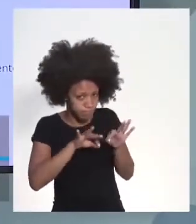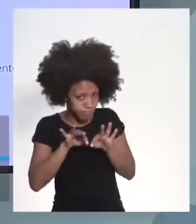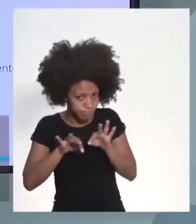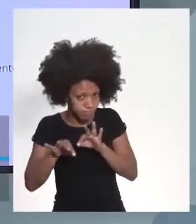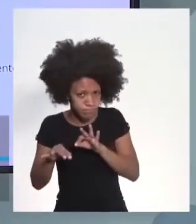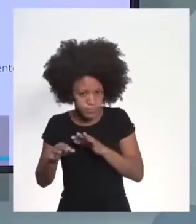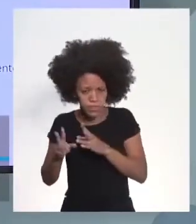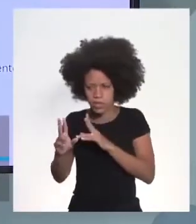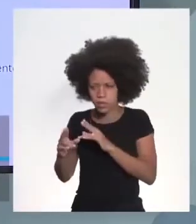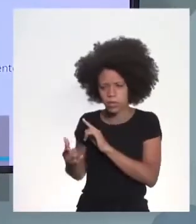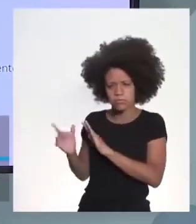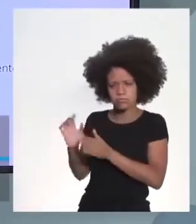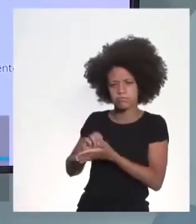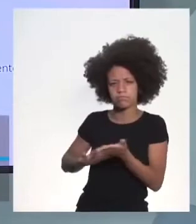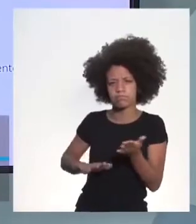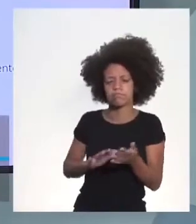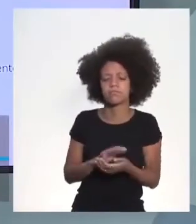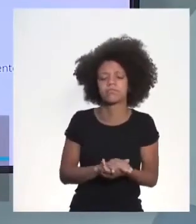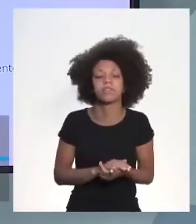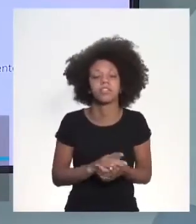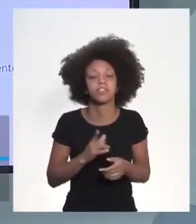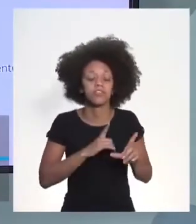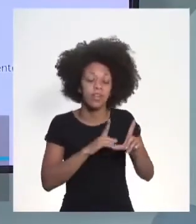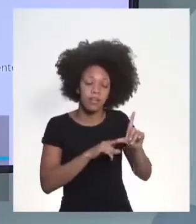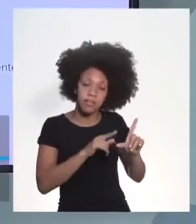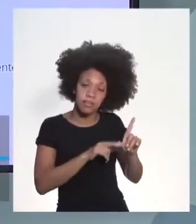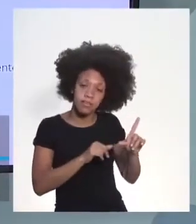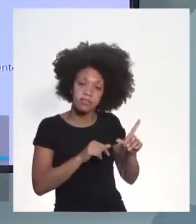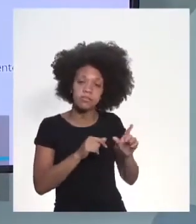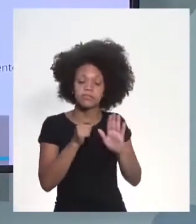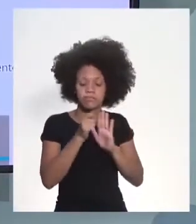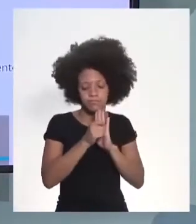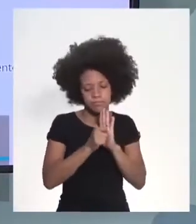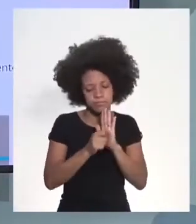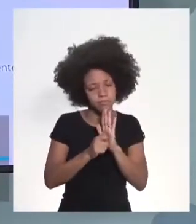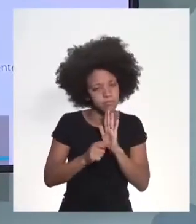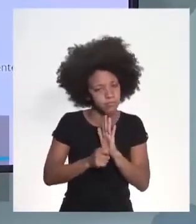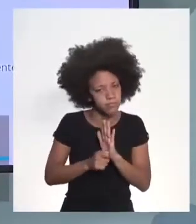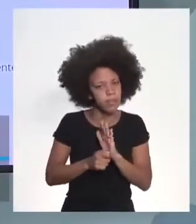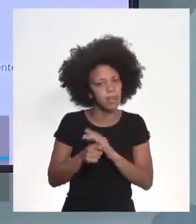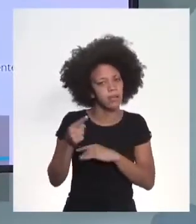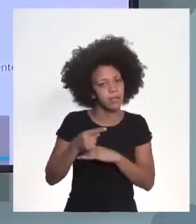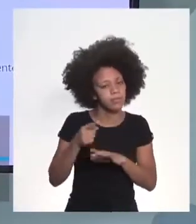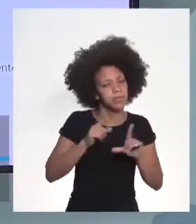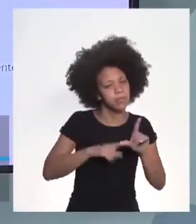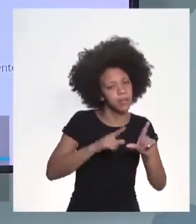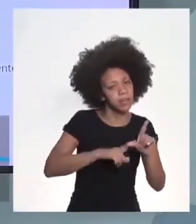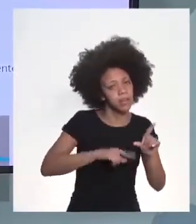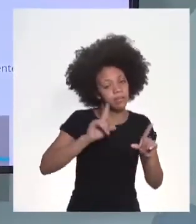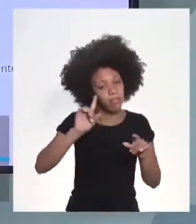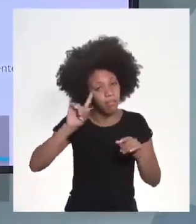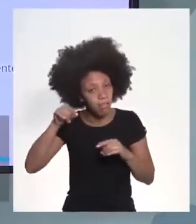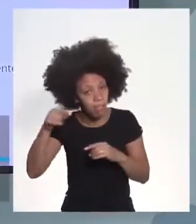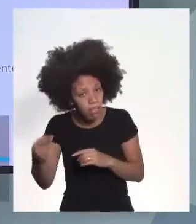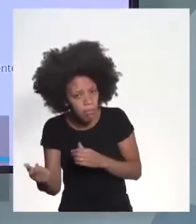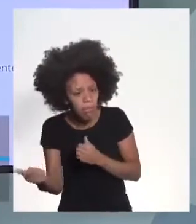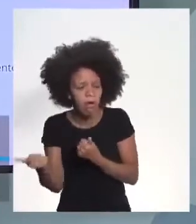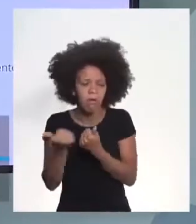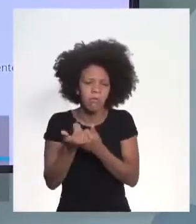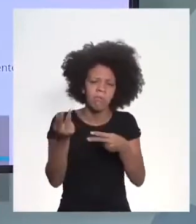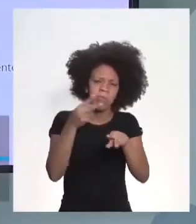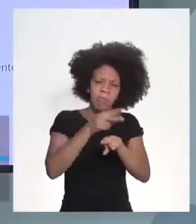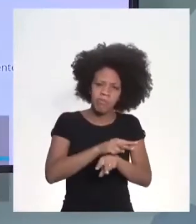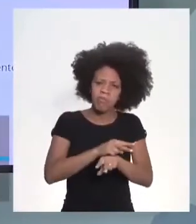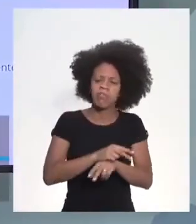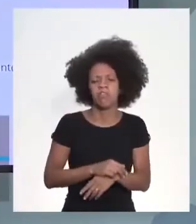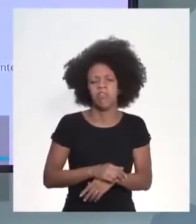atividade anterior que a gente fez né tinha um monte de letrinhas lá a gente escreveu o primeiro com as letrinhas e por fim a gente substitui